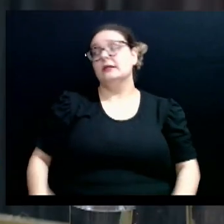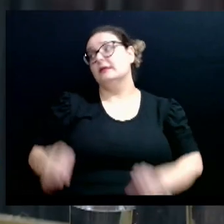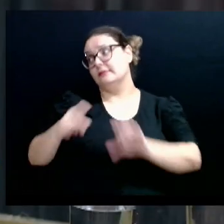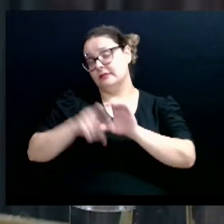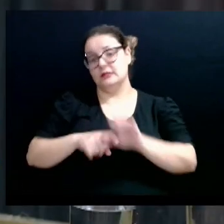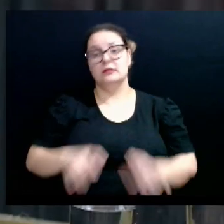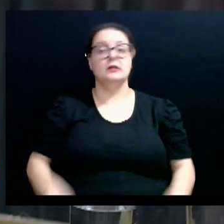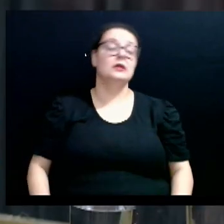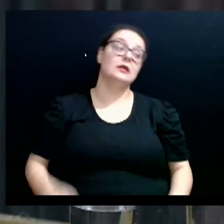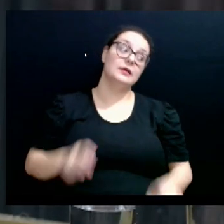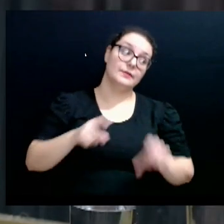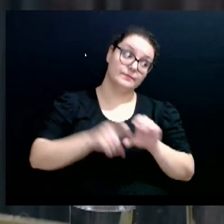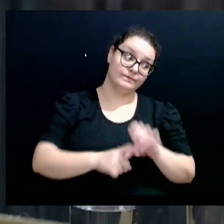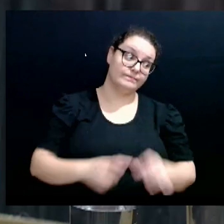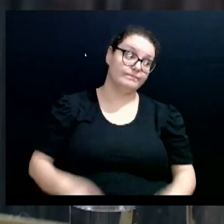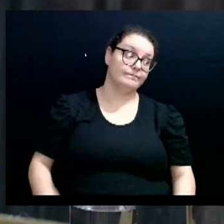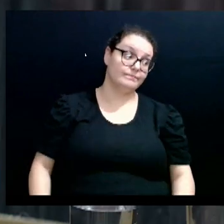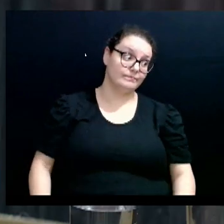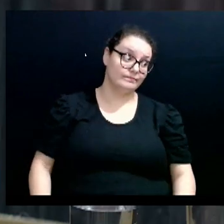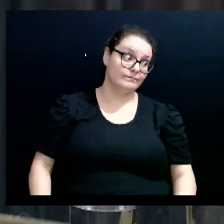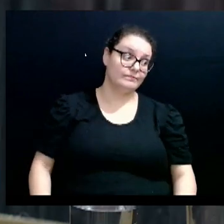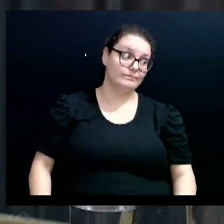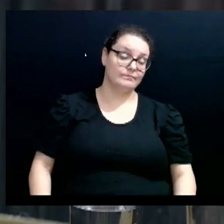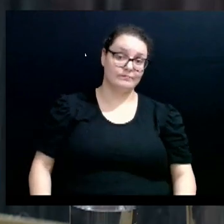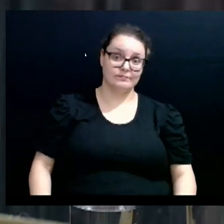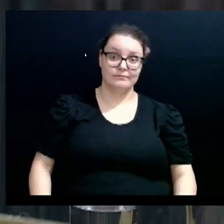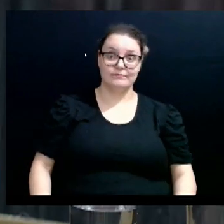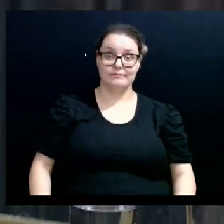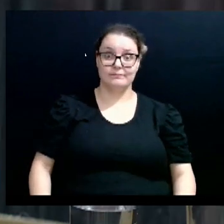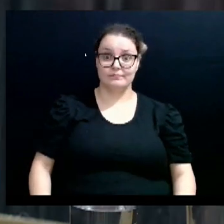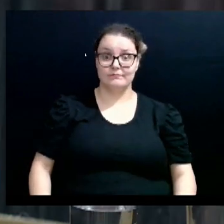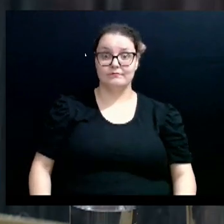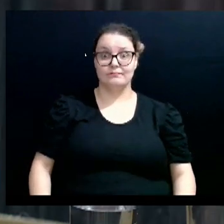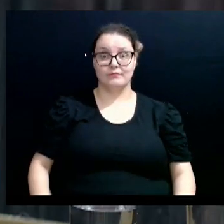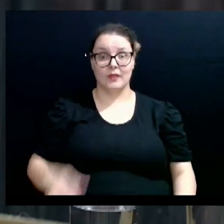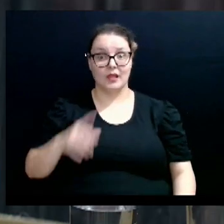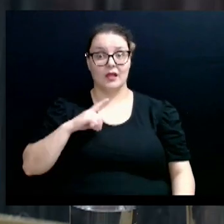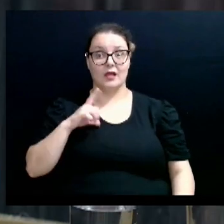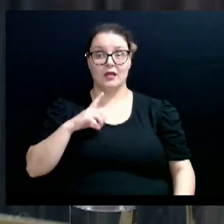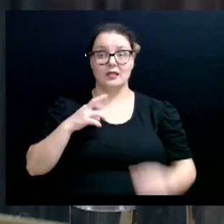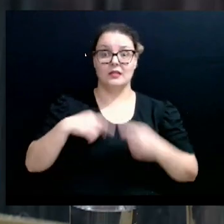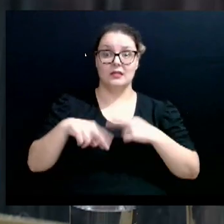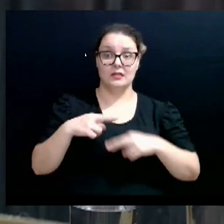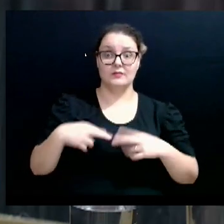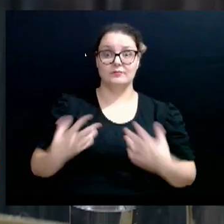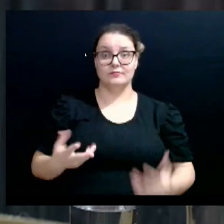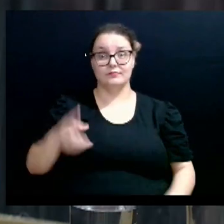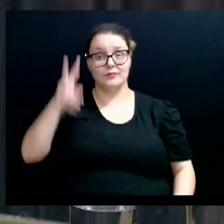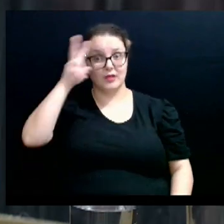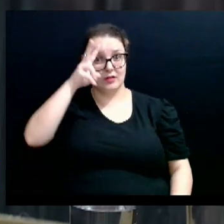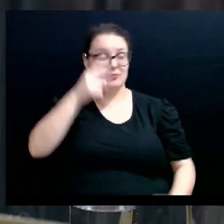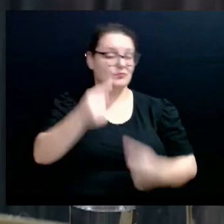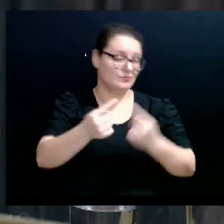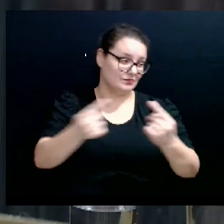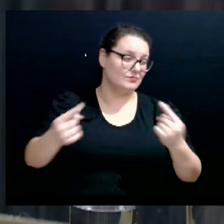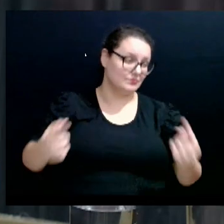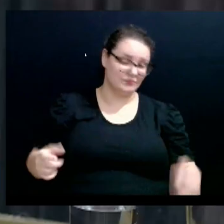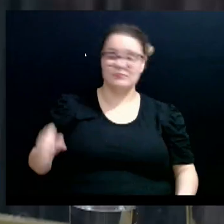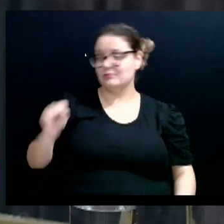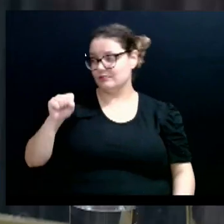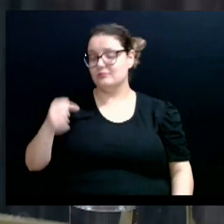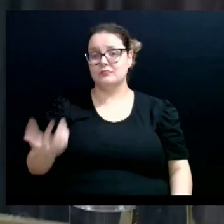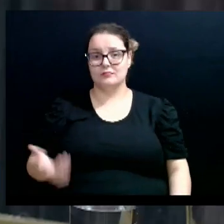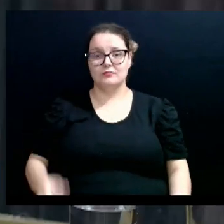dependência. Aí, tem a ver tanto com a história de cada um, Uhum, né, uhum. com